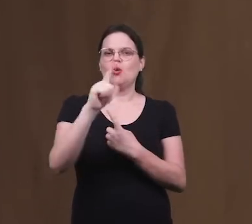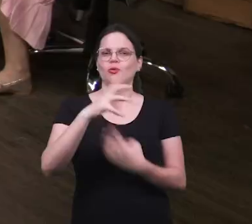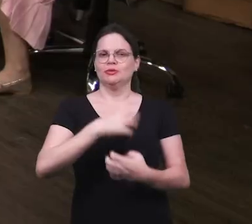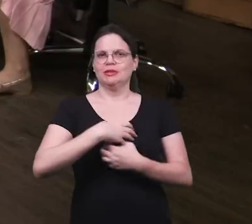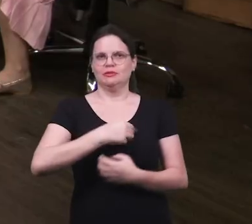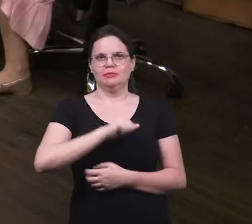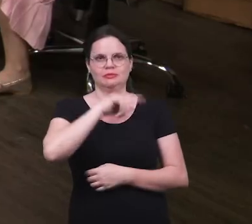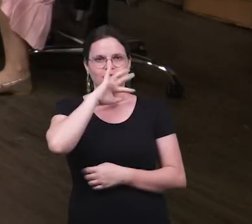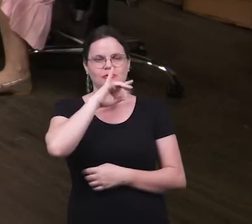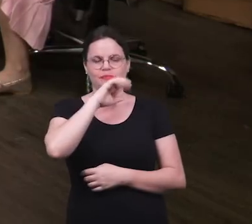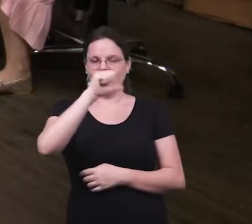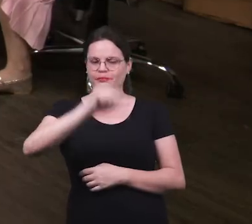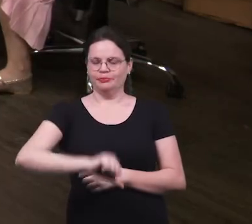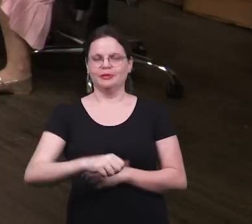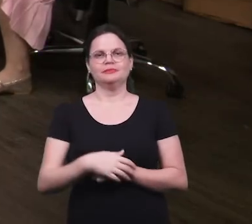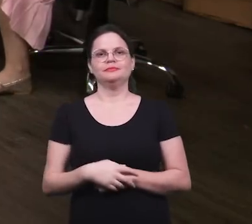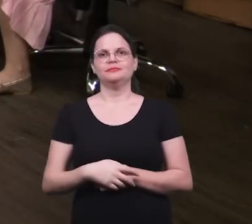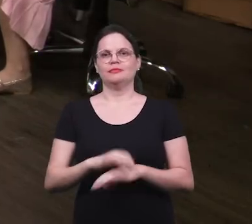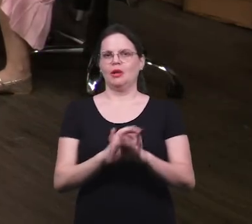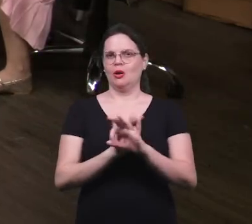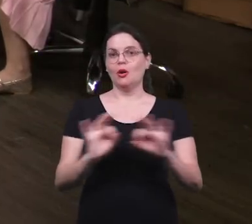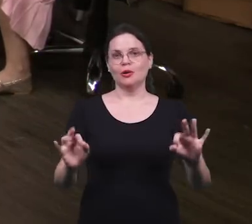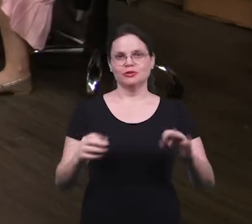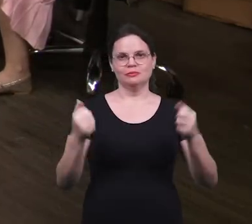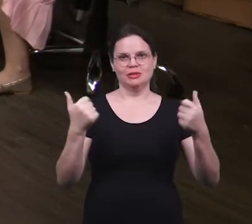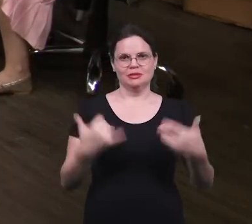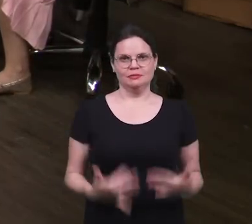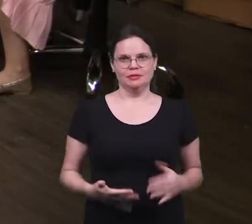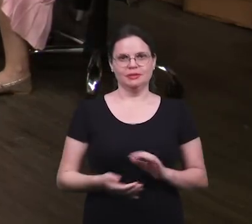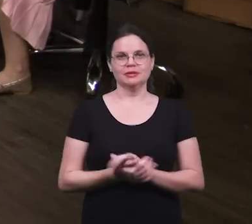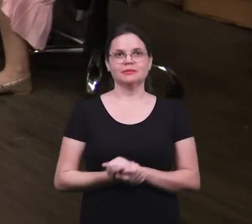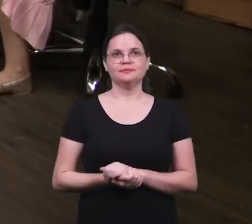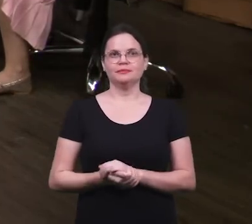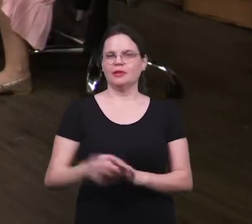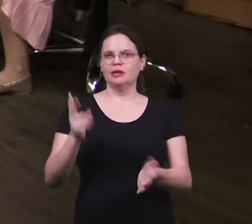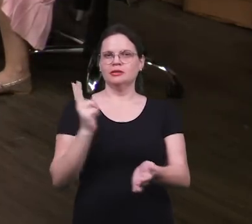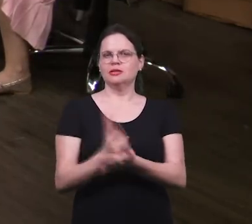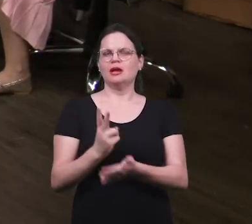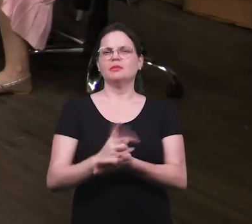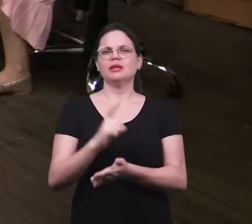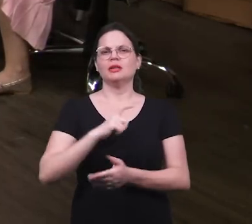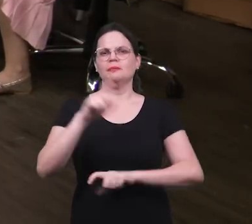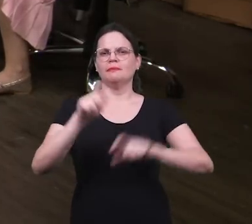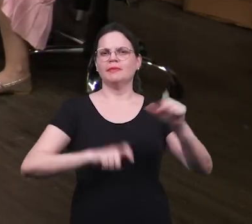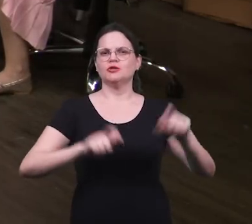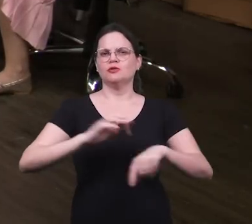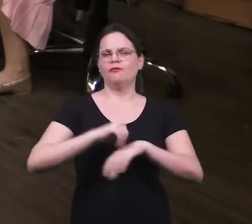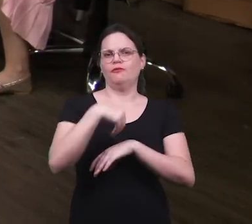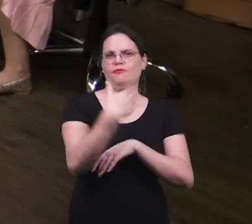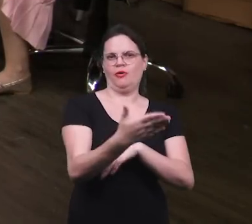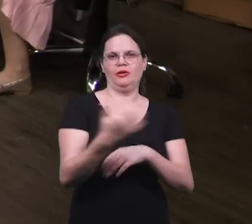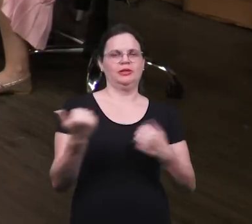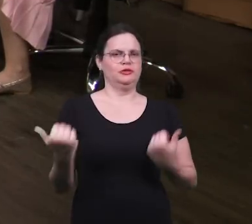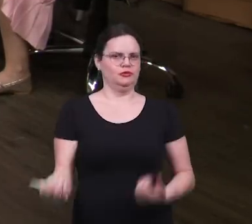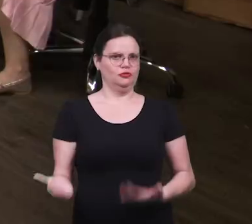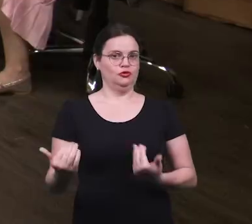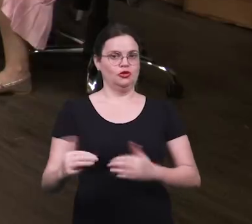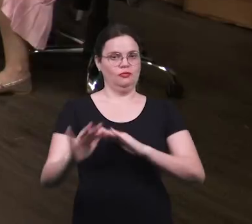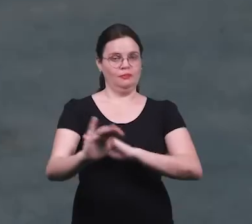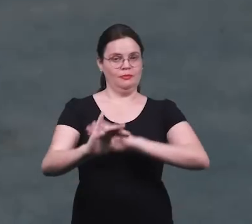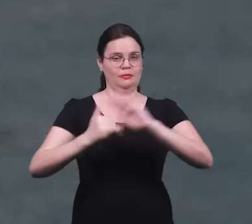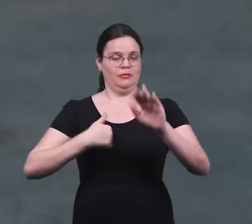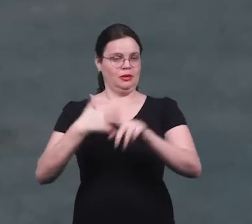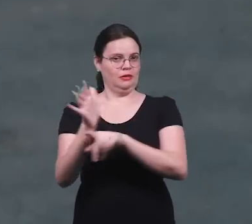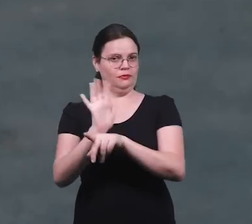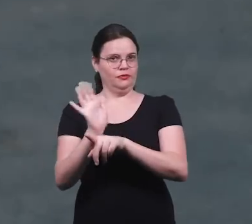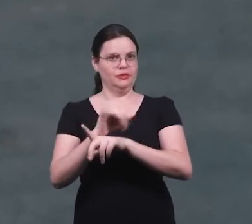piores. Boa aplicação que o pastor Júlio fez. A gente sempre tem a participação de irmãos, de jovens de fora. E a